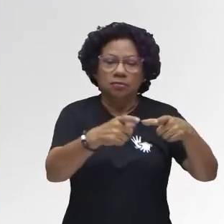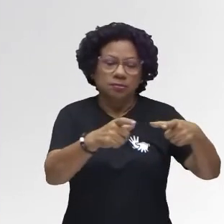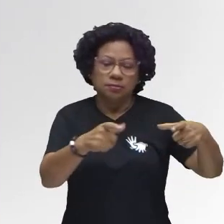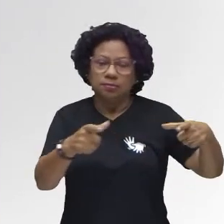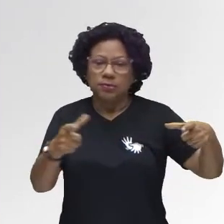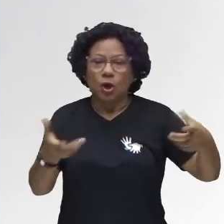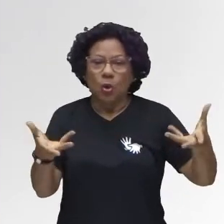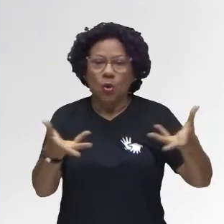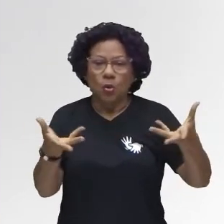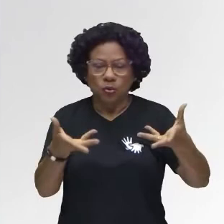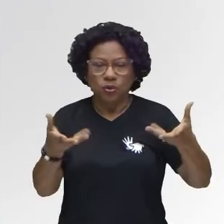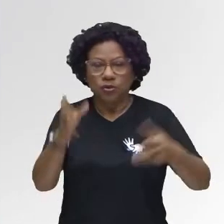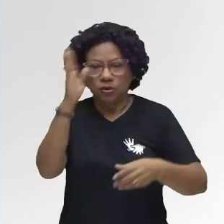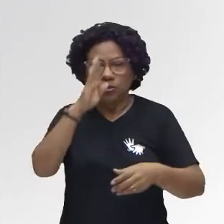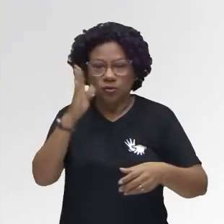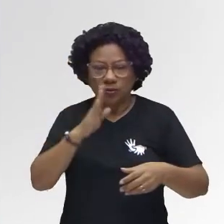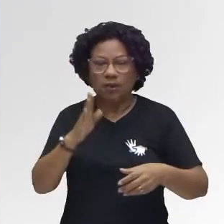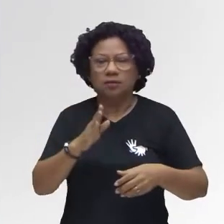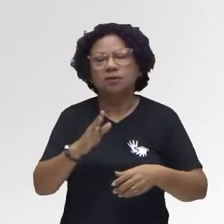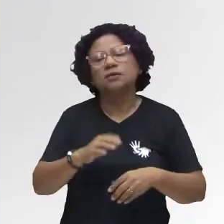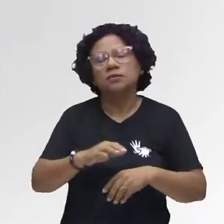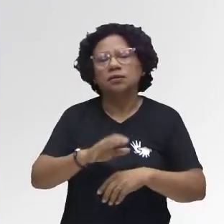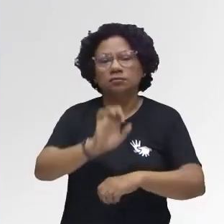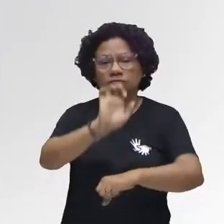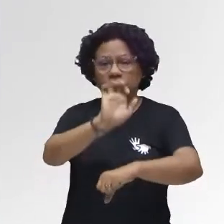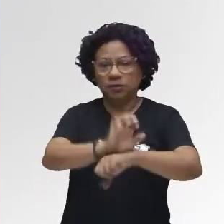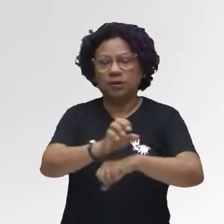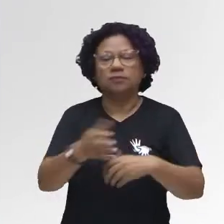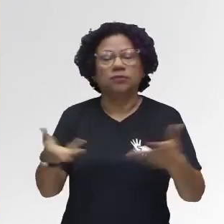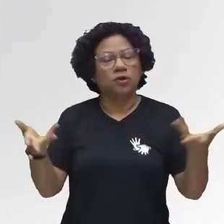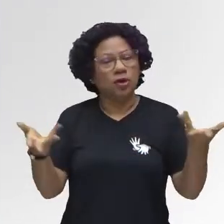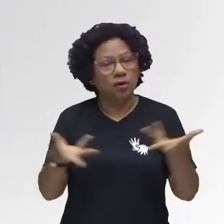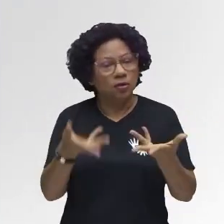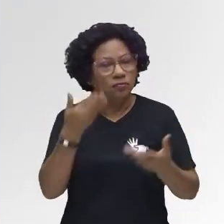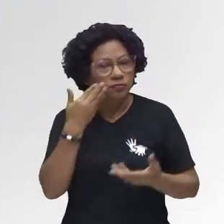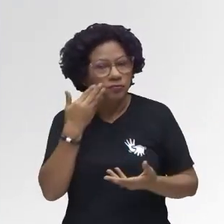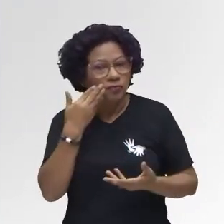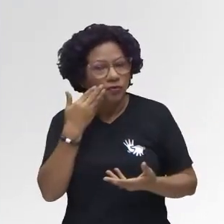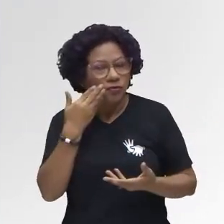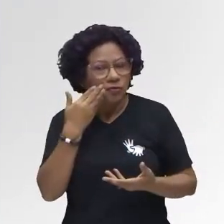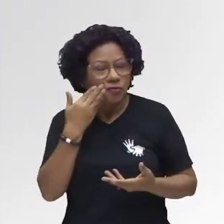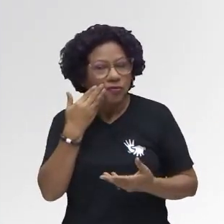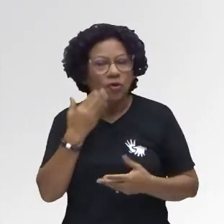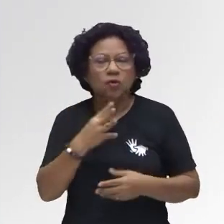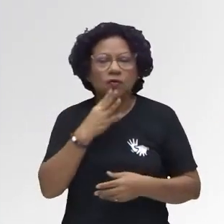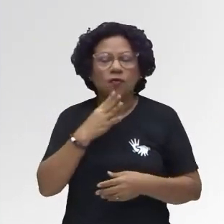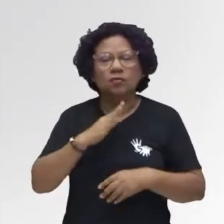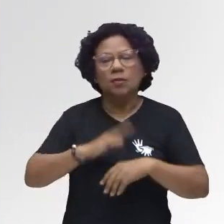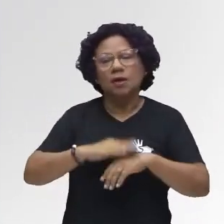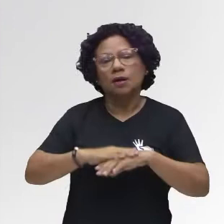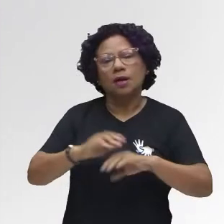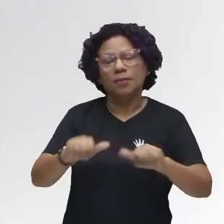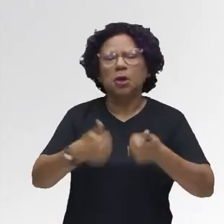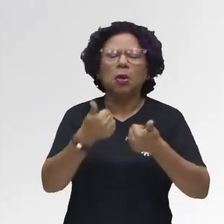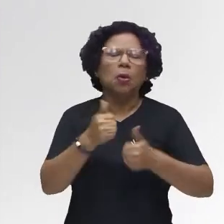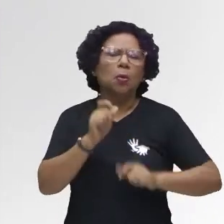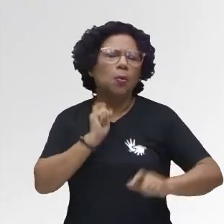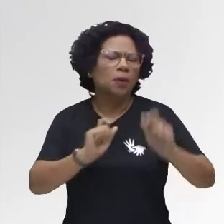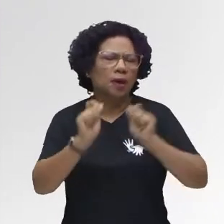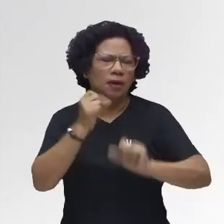tá bom? Vamos iniciar, então, esse momento definindo o que é indústria, porque simplesmente assim do